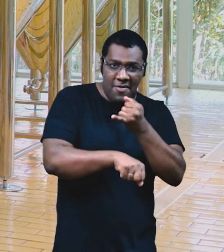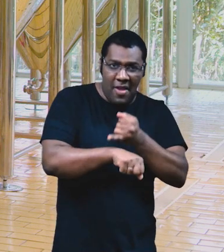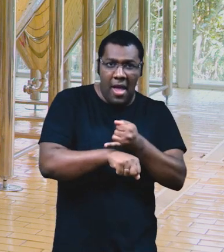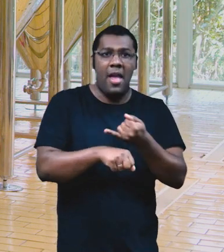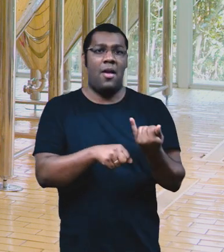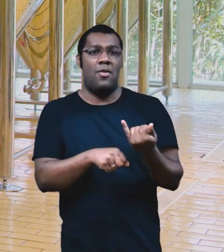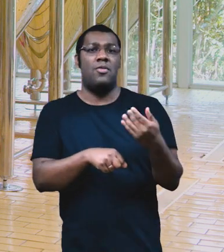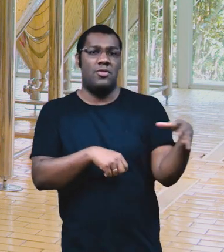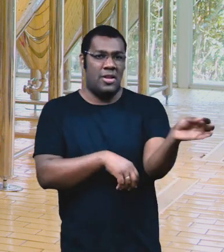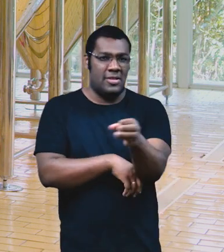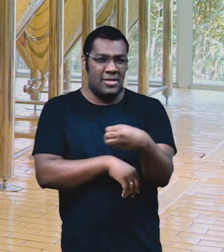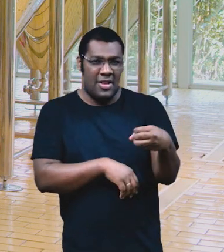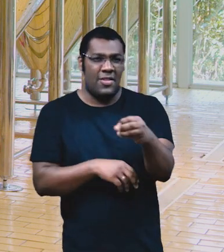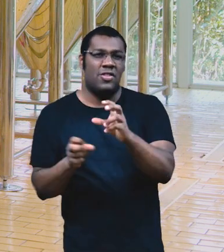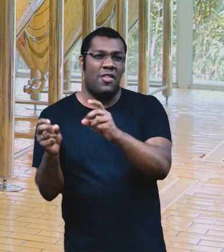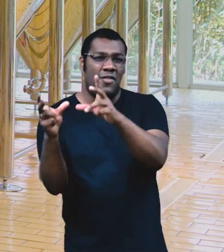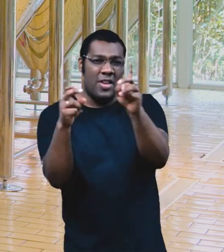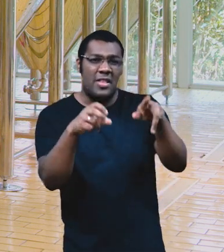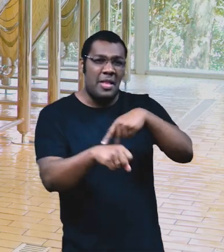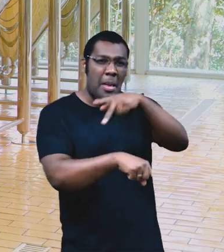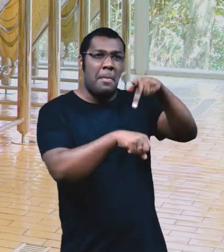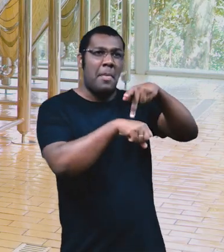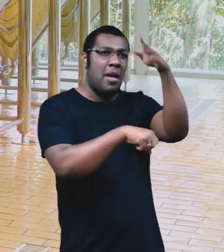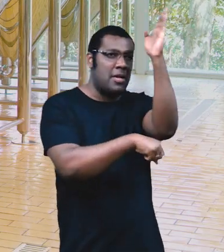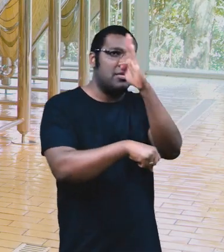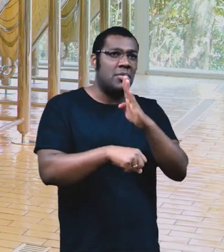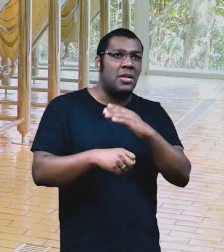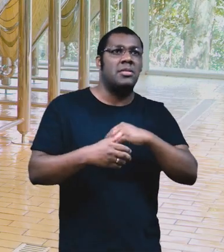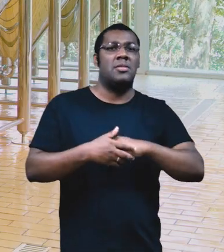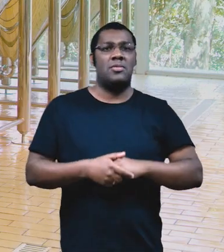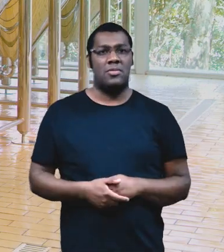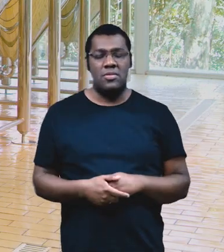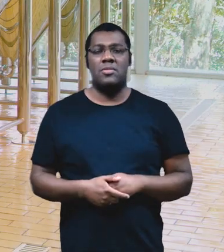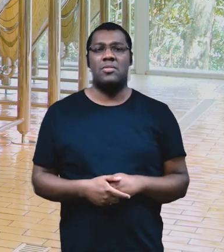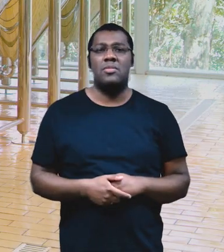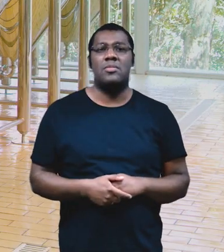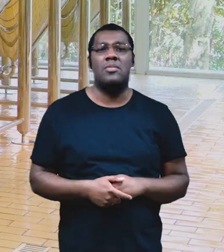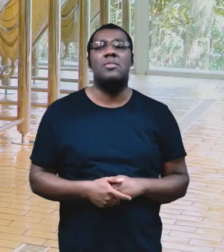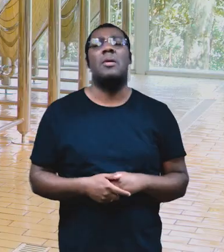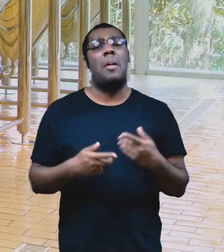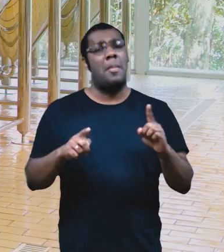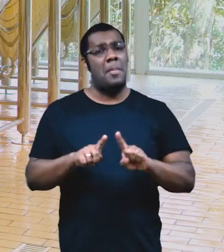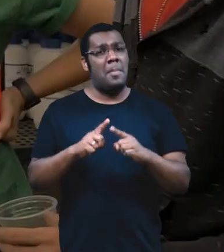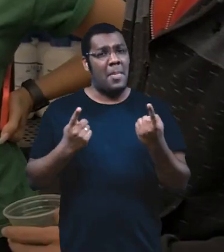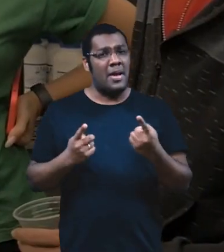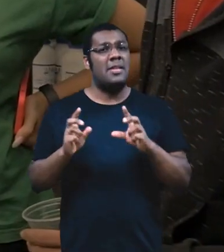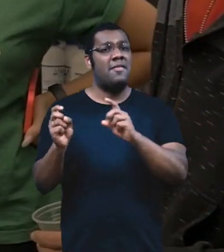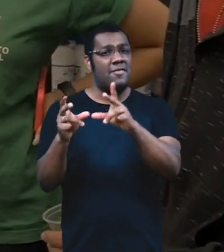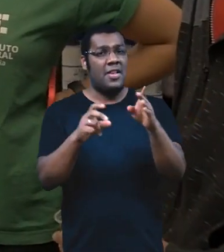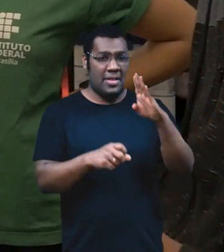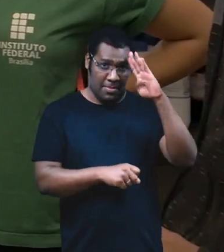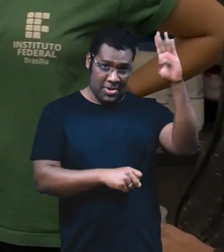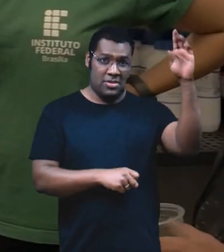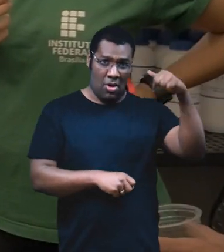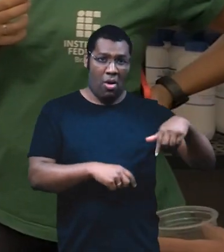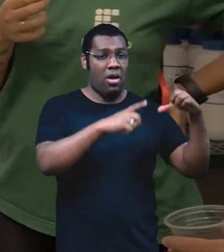locais do país, para vários e-commerces diferentes, mas é majoritariamente a nossa venda local.